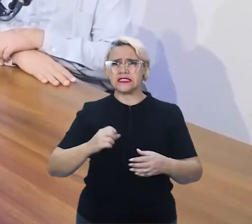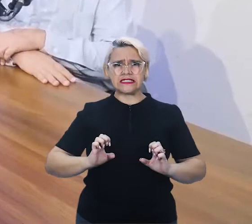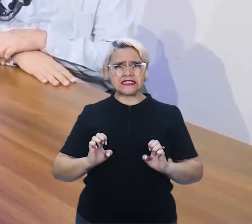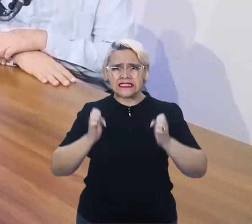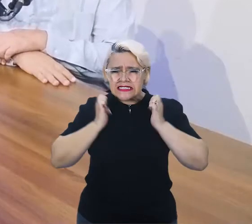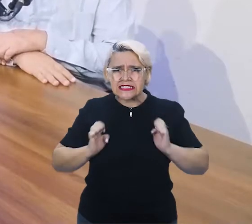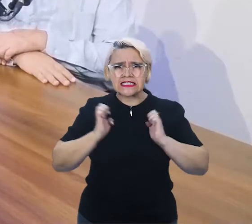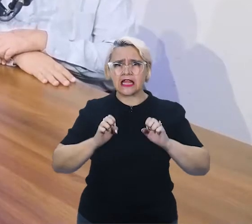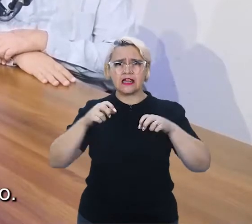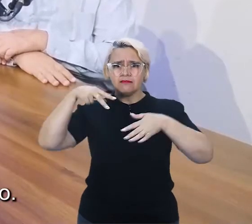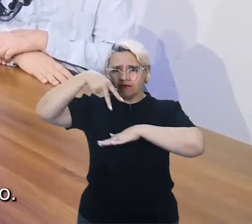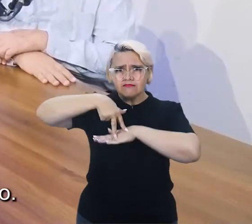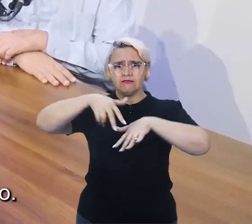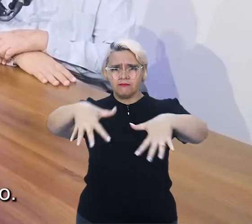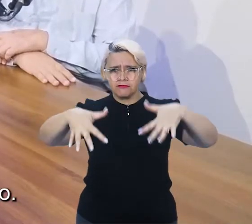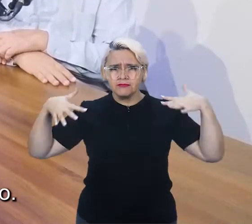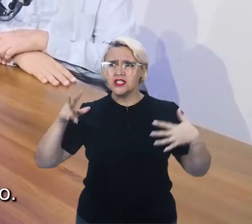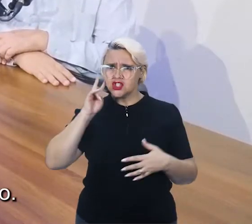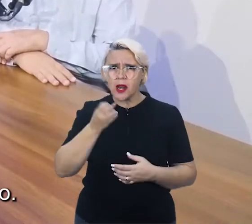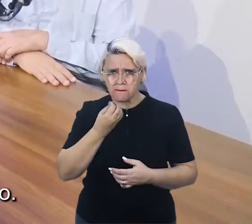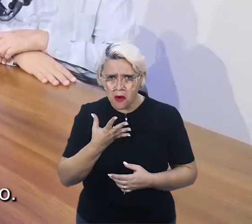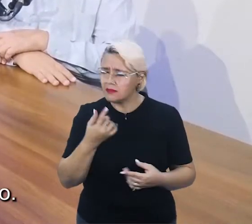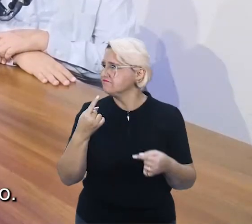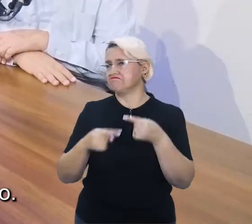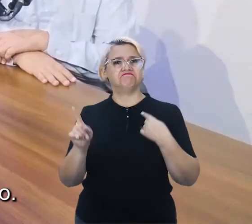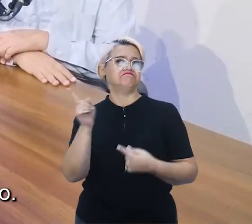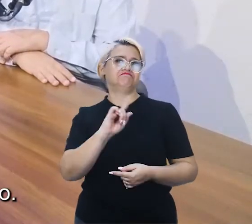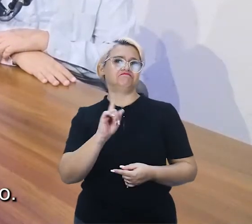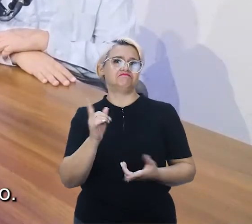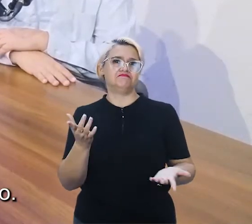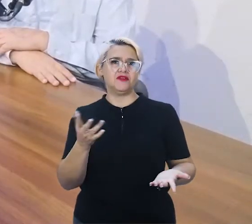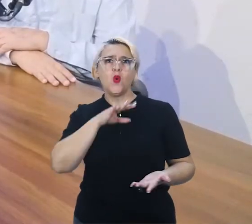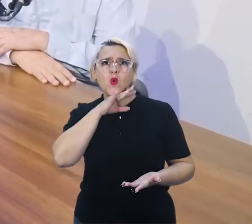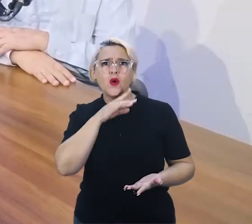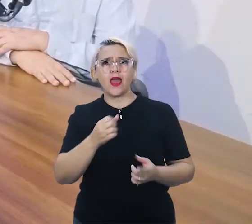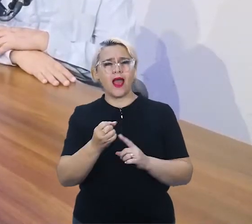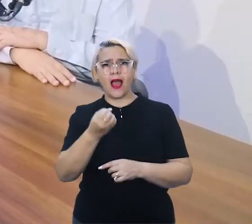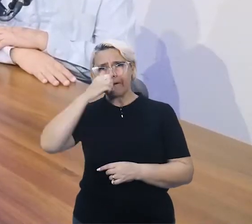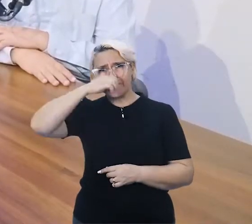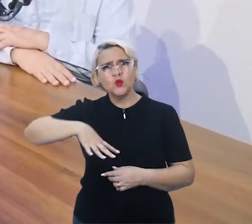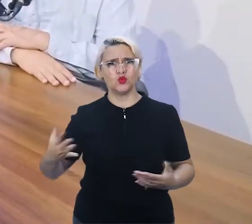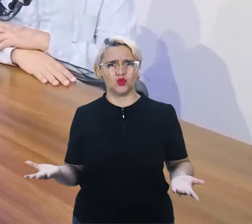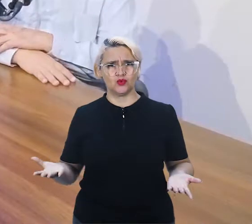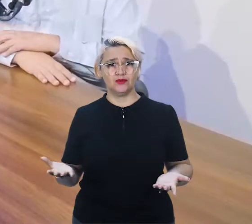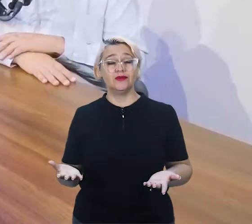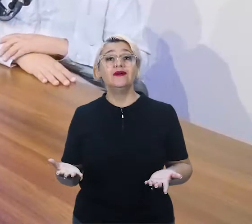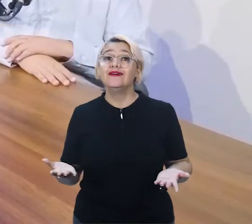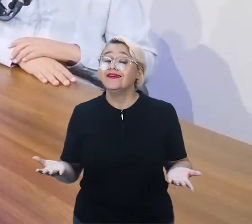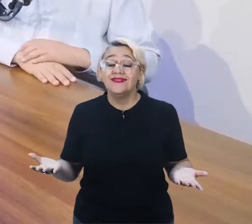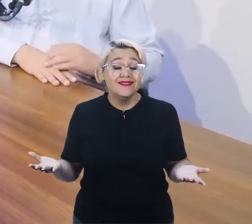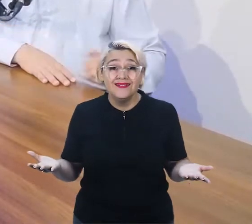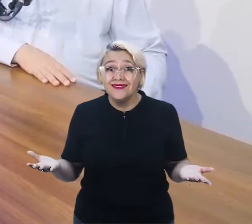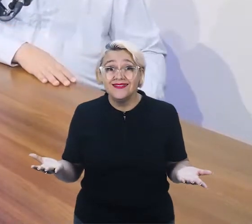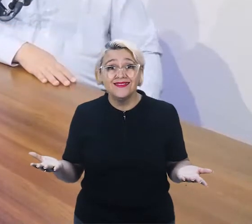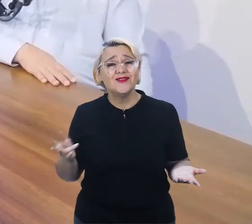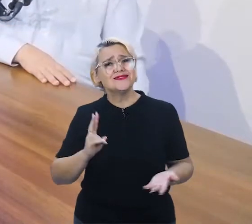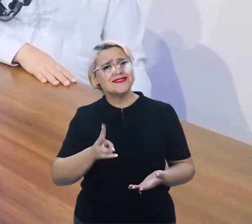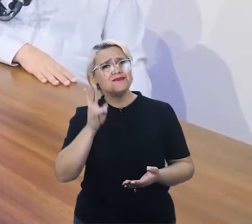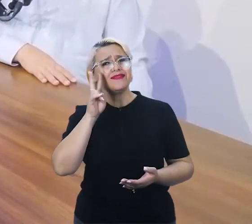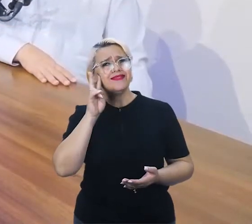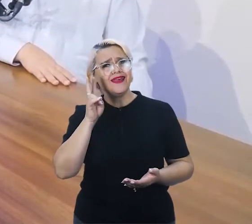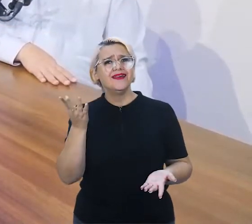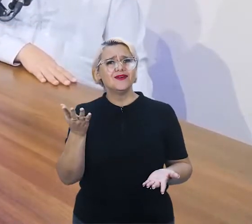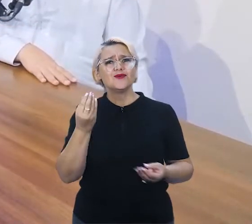estressada na frente de um palco. Que história boa que nada. Isso era abuso. Então, tem sempre